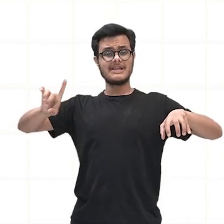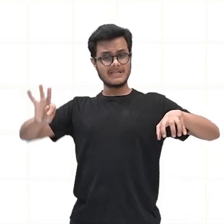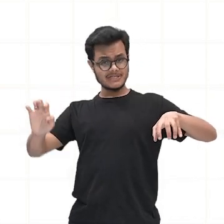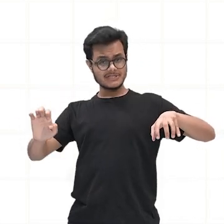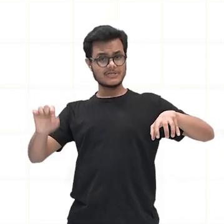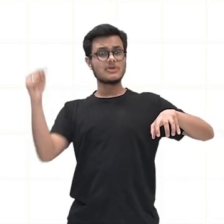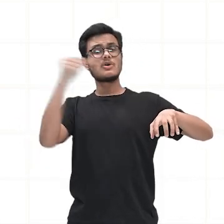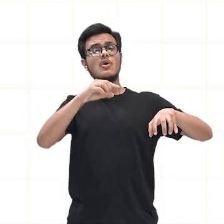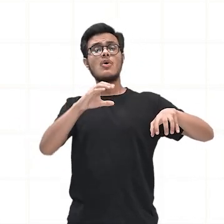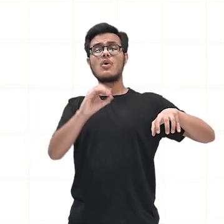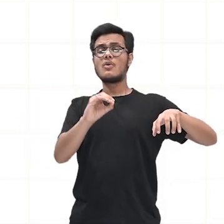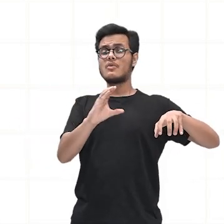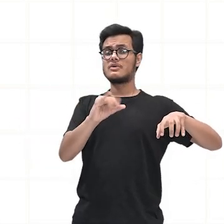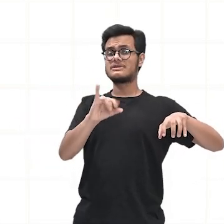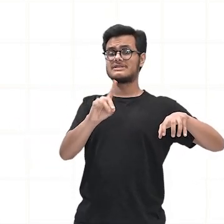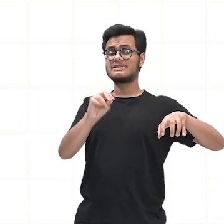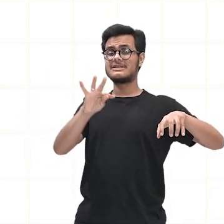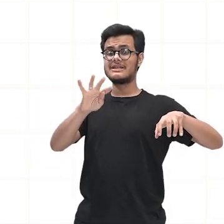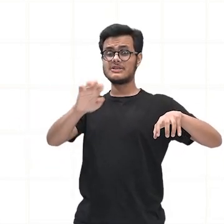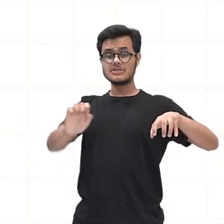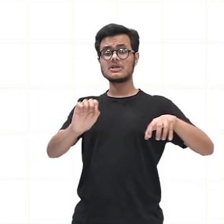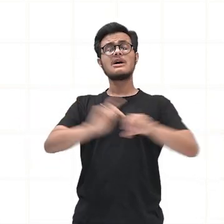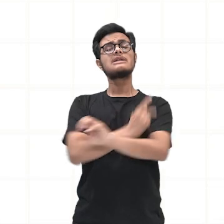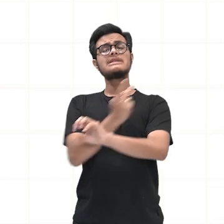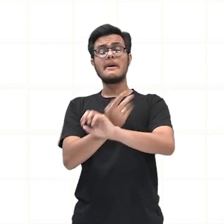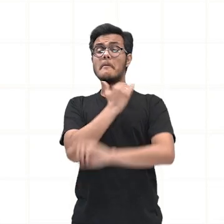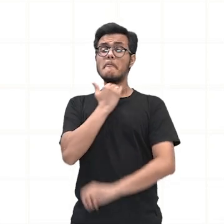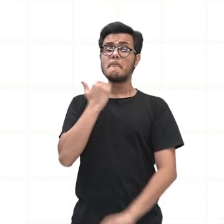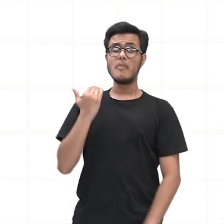do imperador Teodósio I no ano de